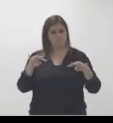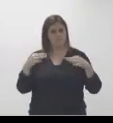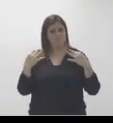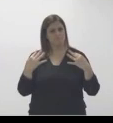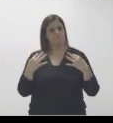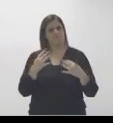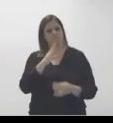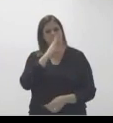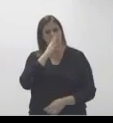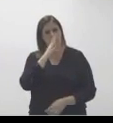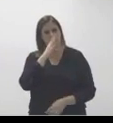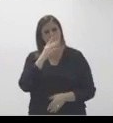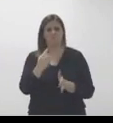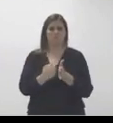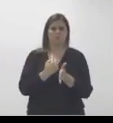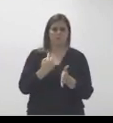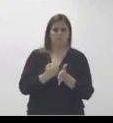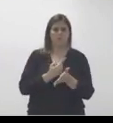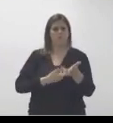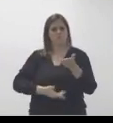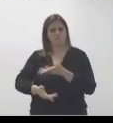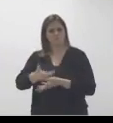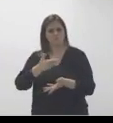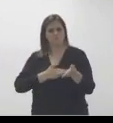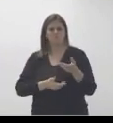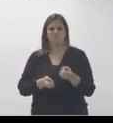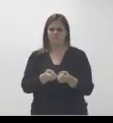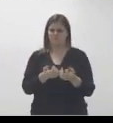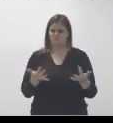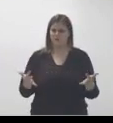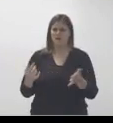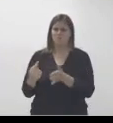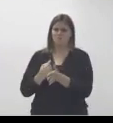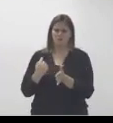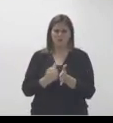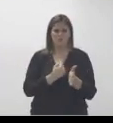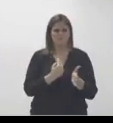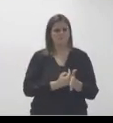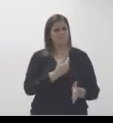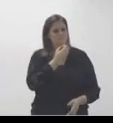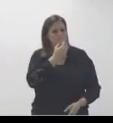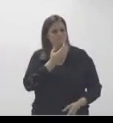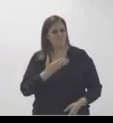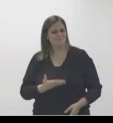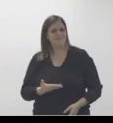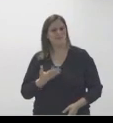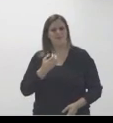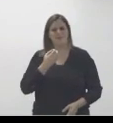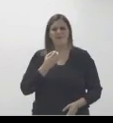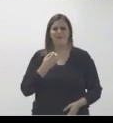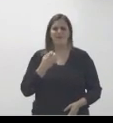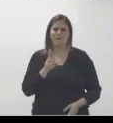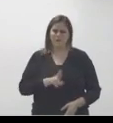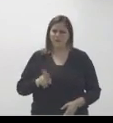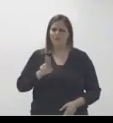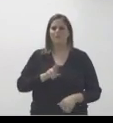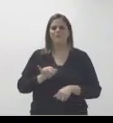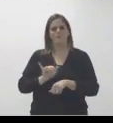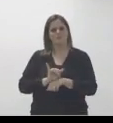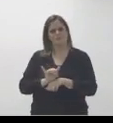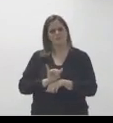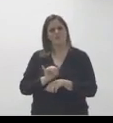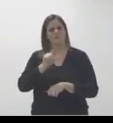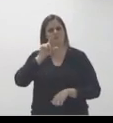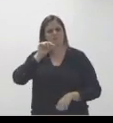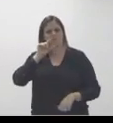muita participação dos internautas que estão aí pelos pelas ferramentas do youtube twitter facebook